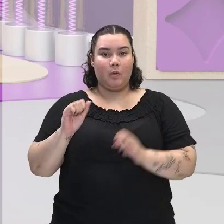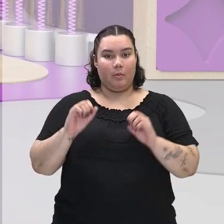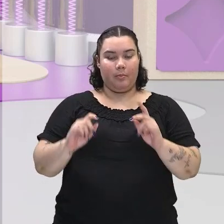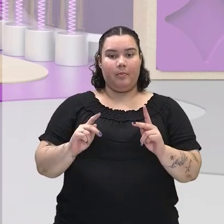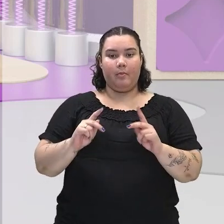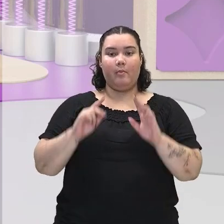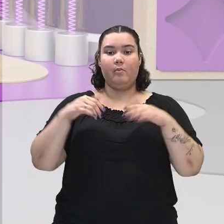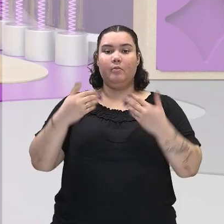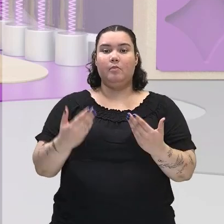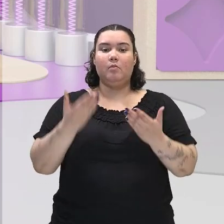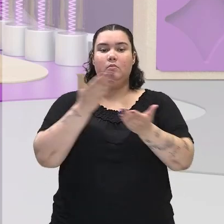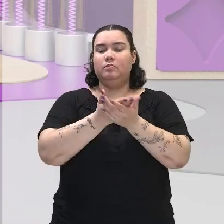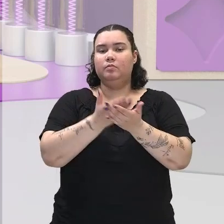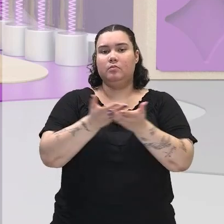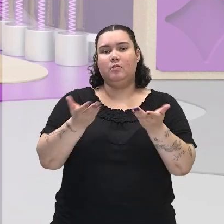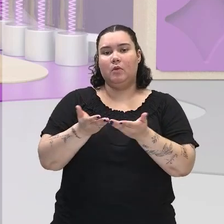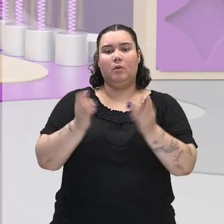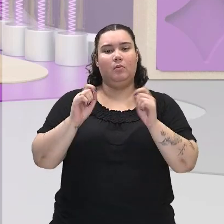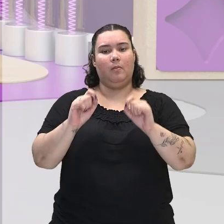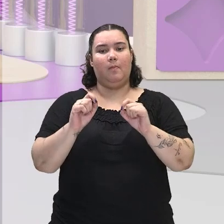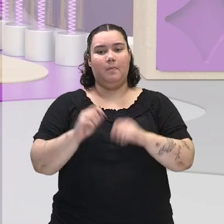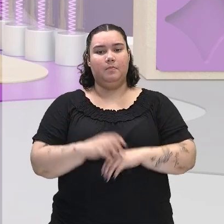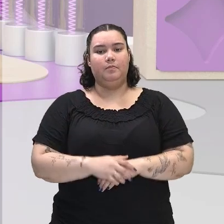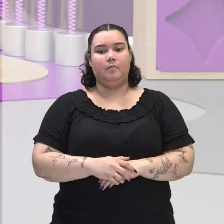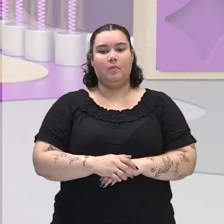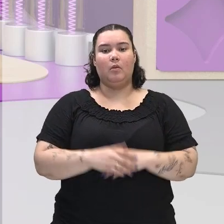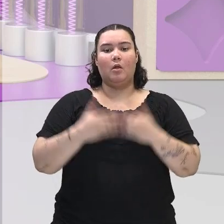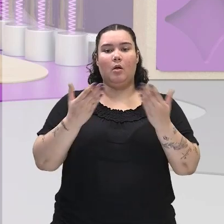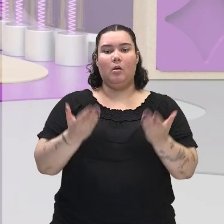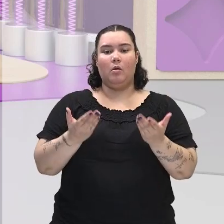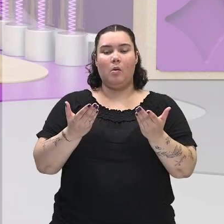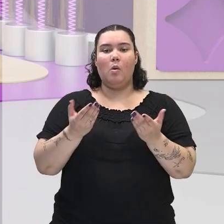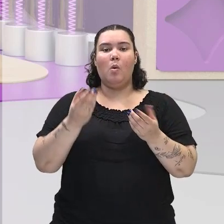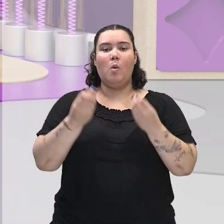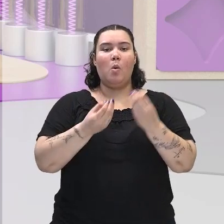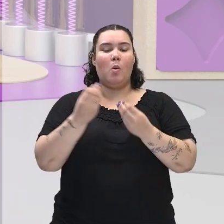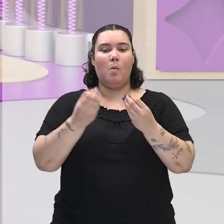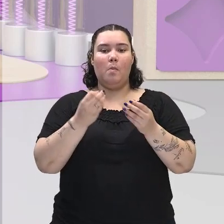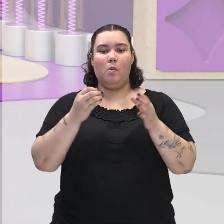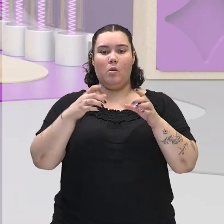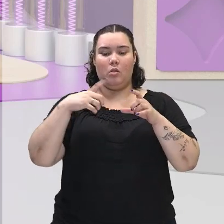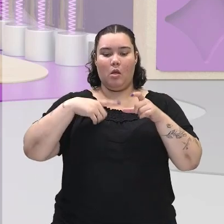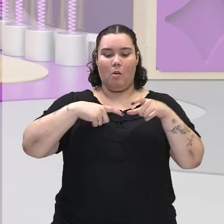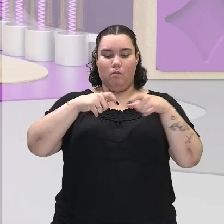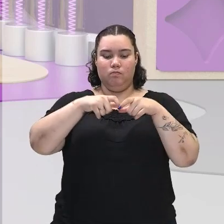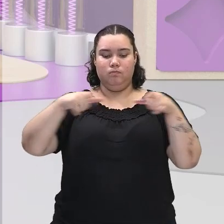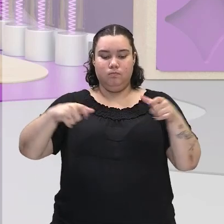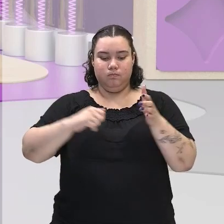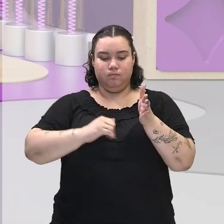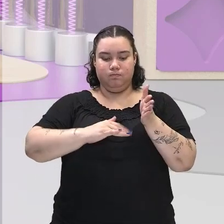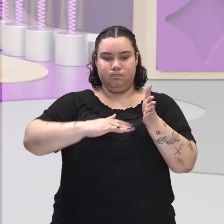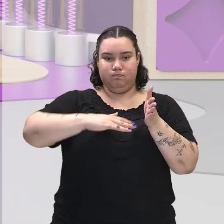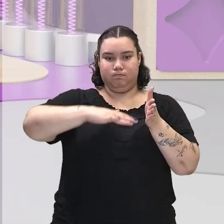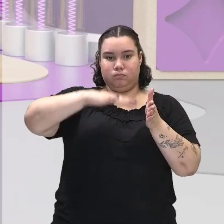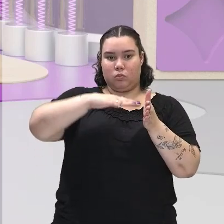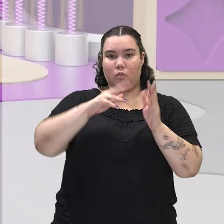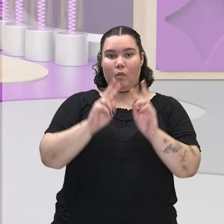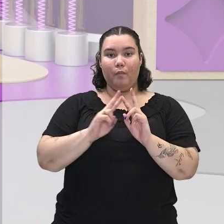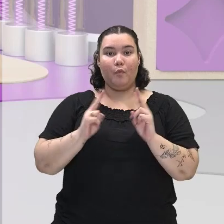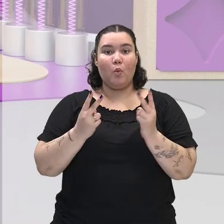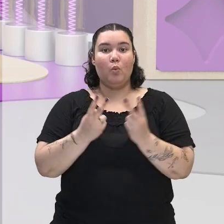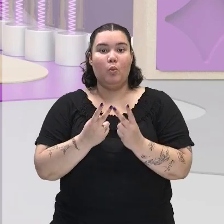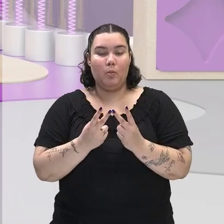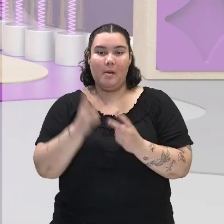vai motivar a nossa aula é quantos litros de água, litros não, né? Qual seria o volume de